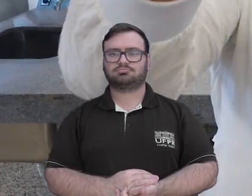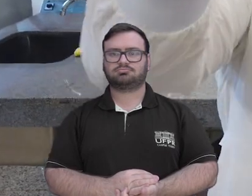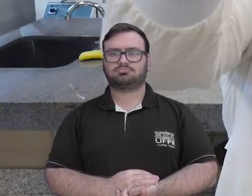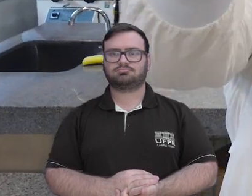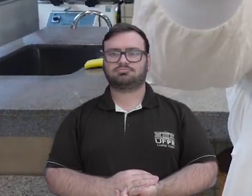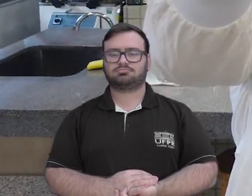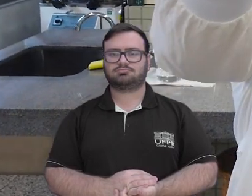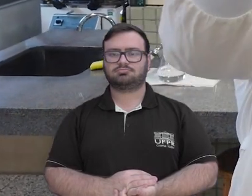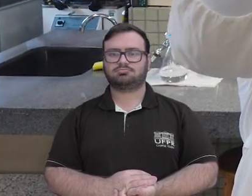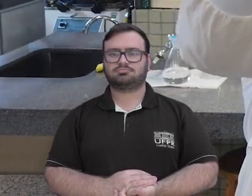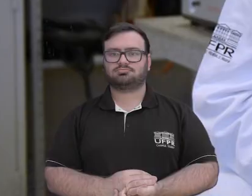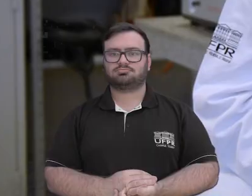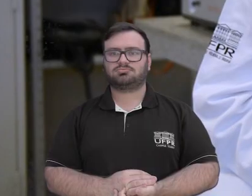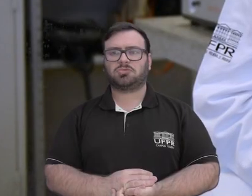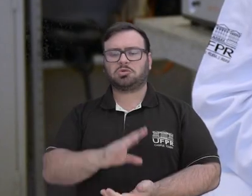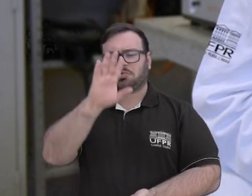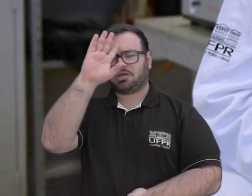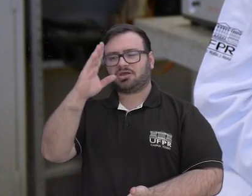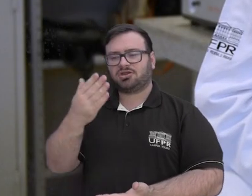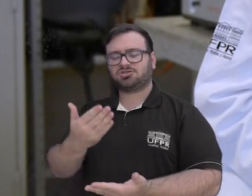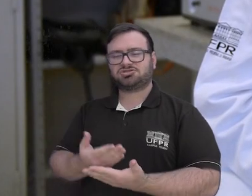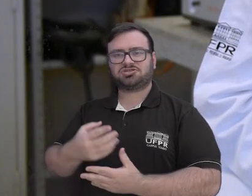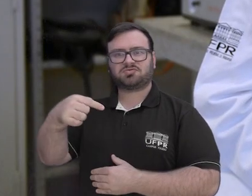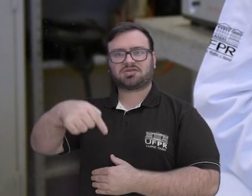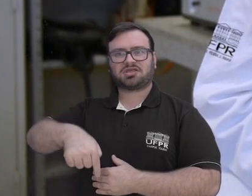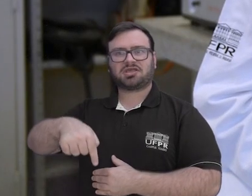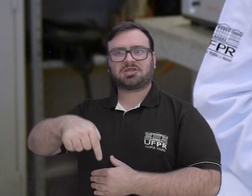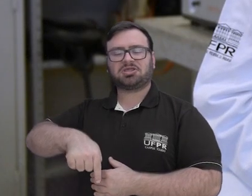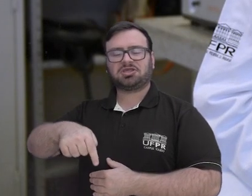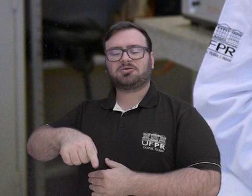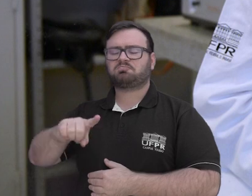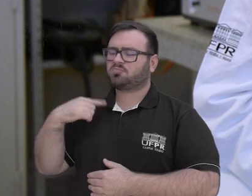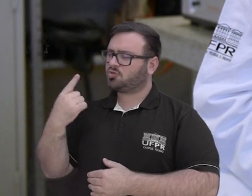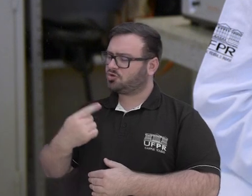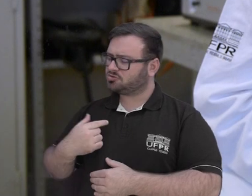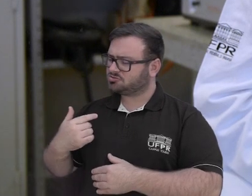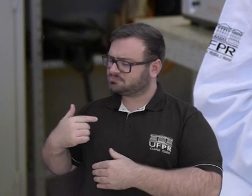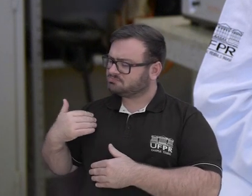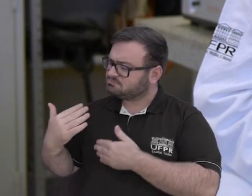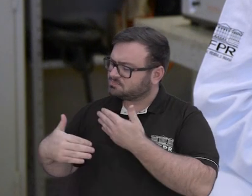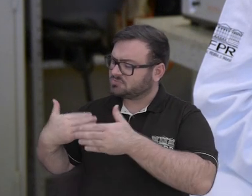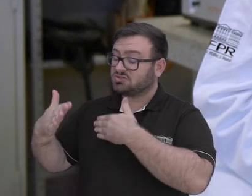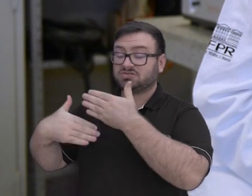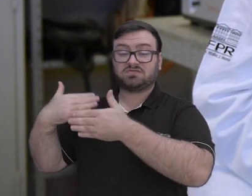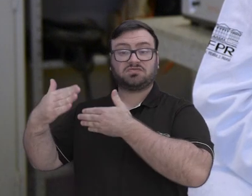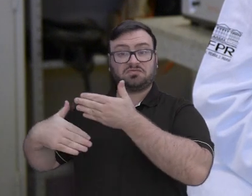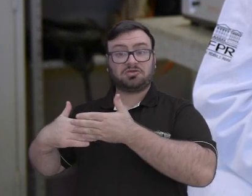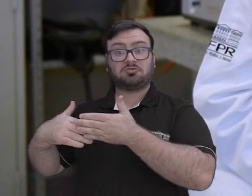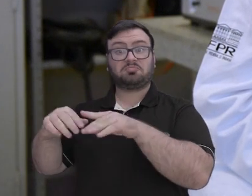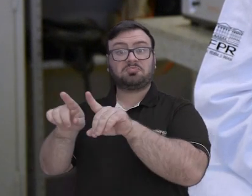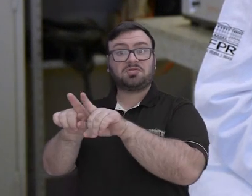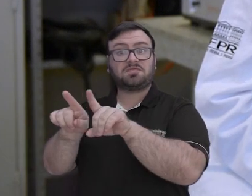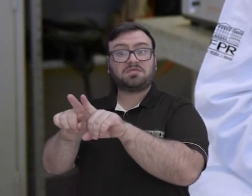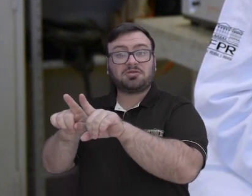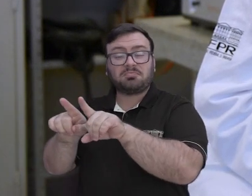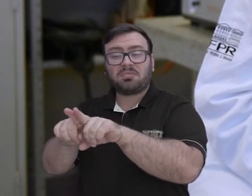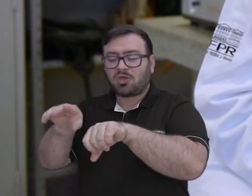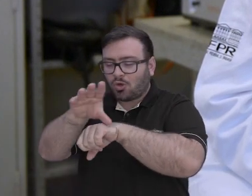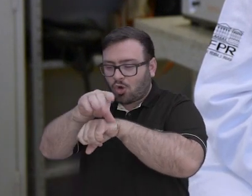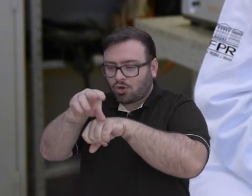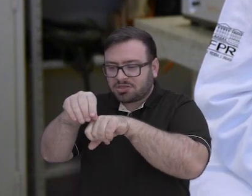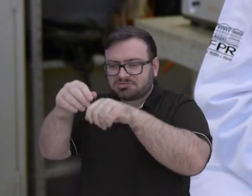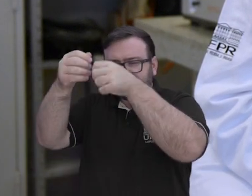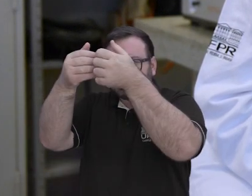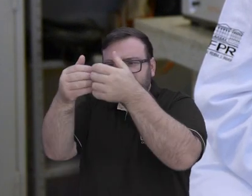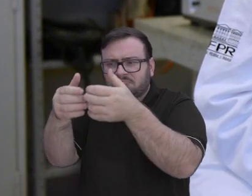Eu acredito que aqui dentro eu posso crescer muito e expandir o meu conhecimento além do